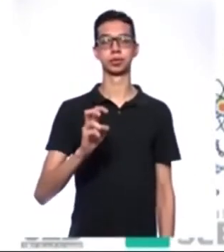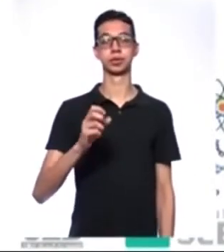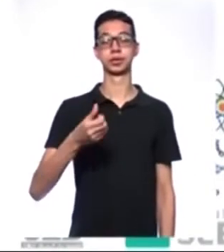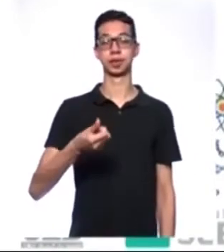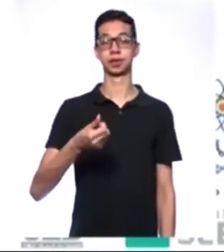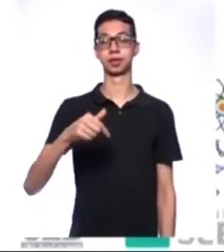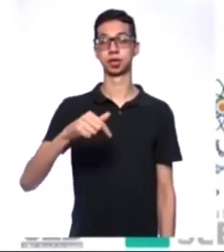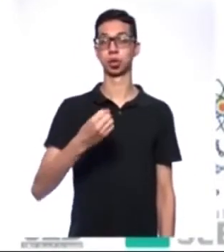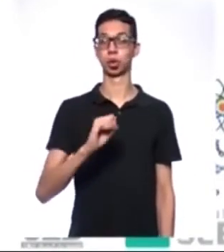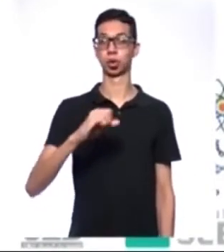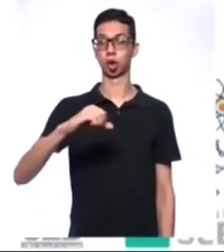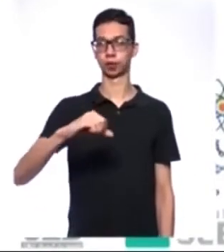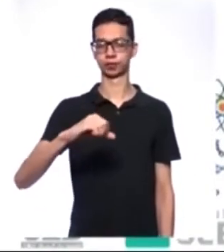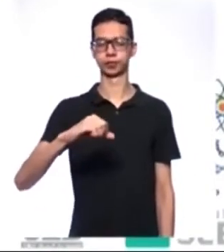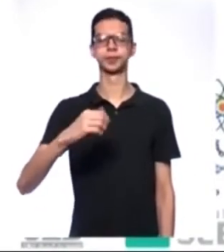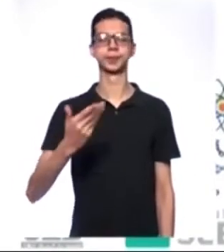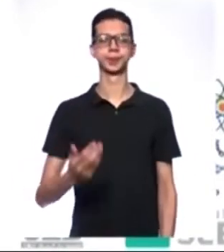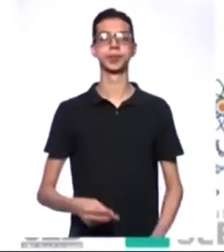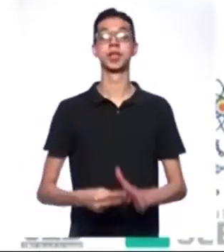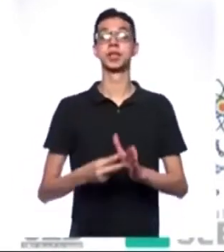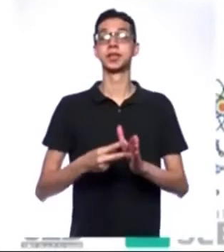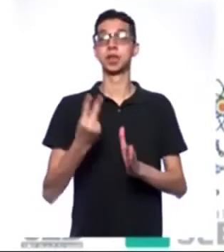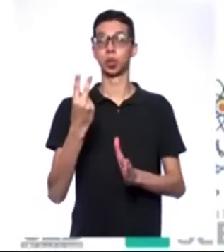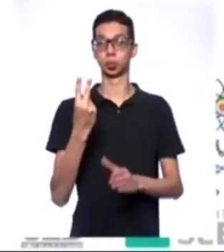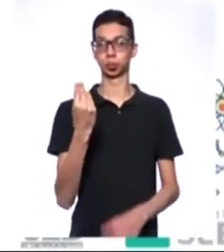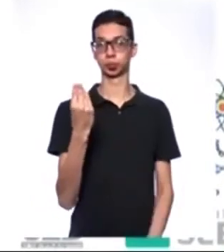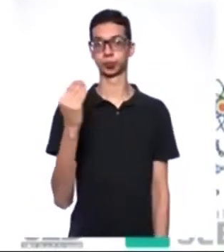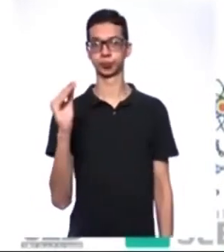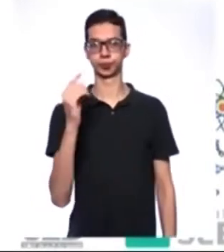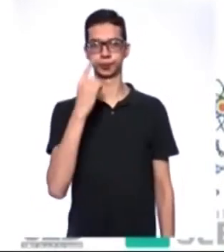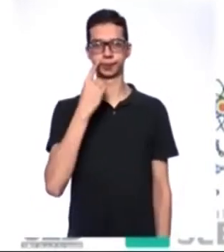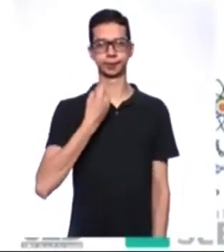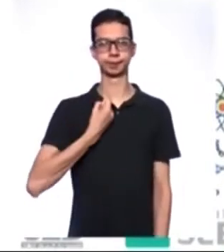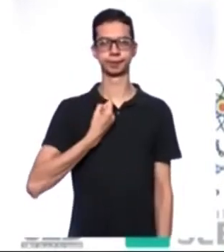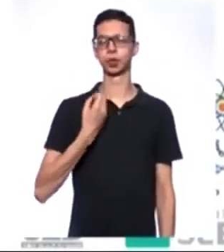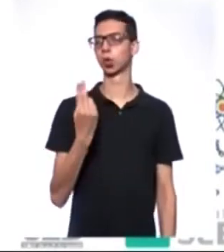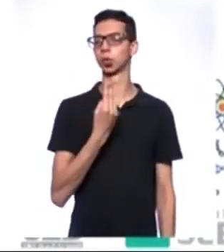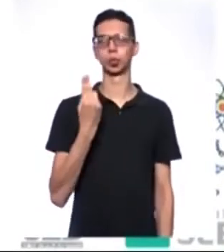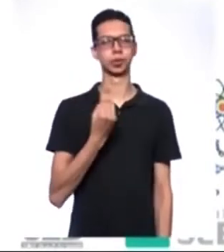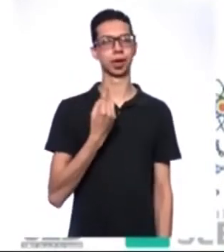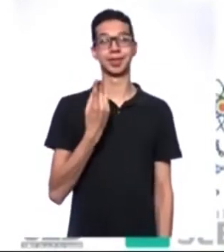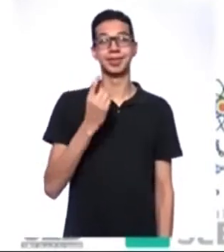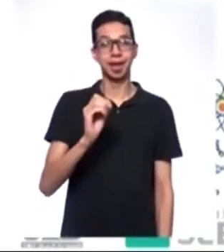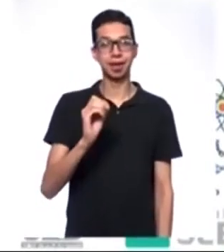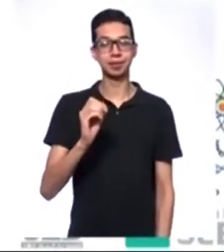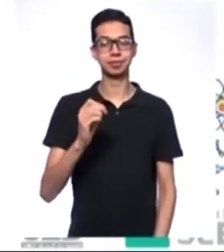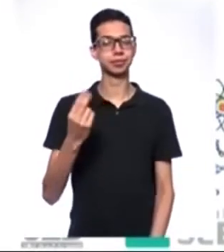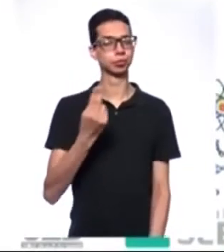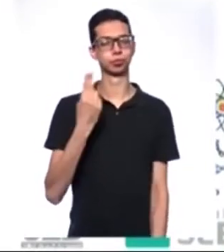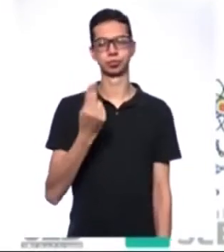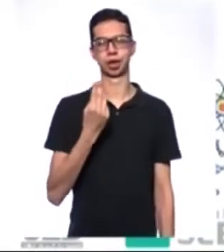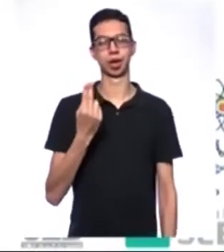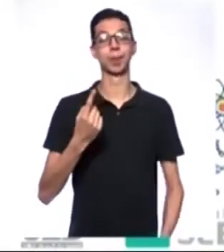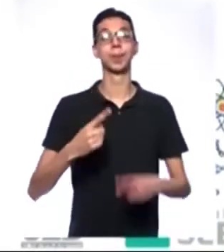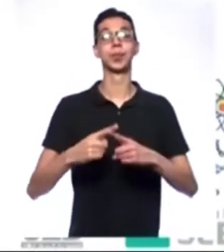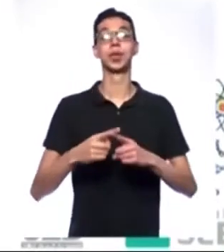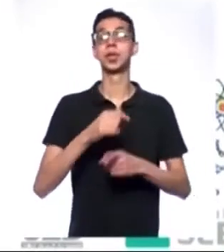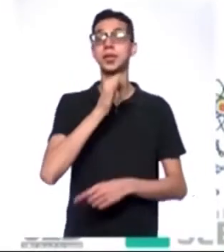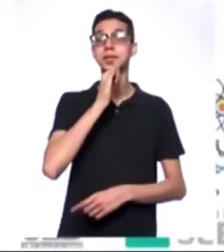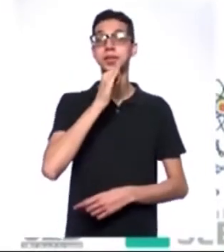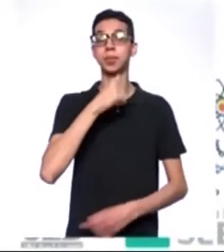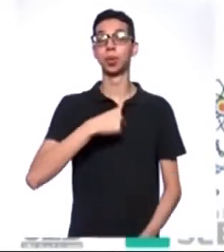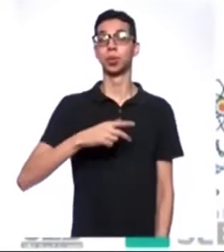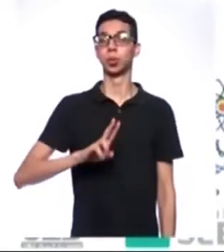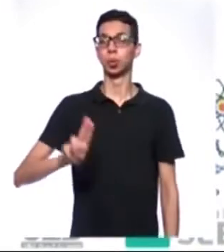Já segundo a casinha de algarismos aí não gente aí não não tem 10 possibilidades porque por exemplo